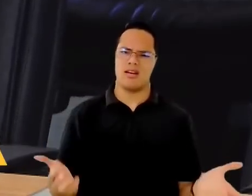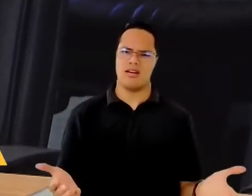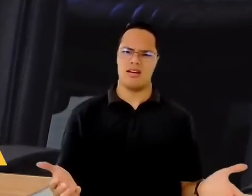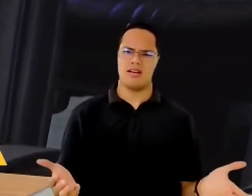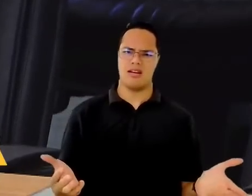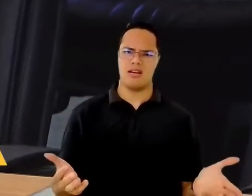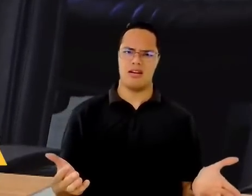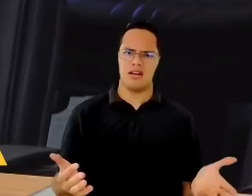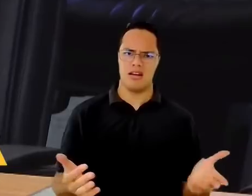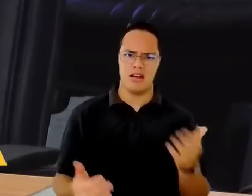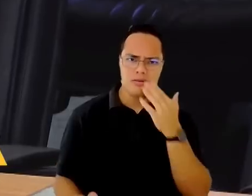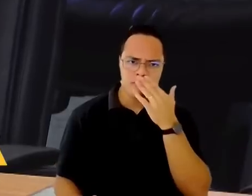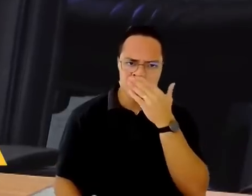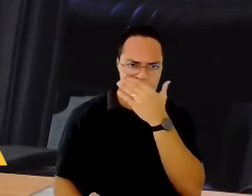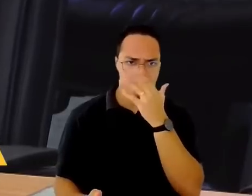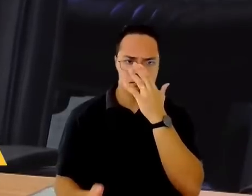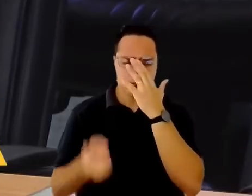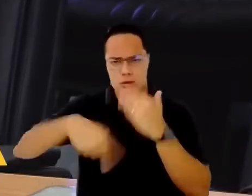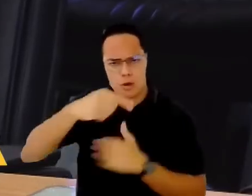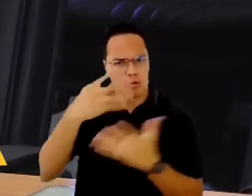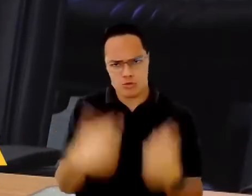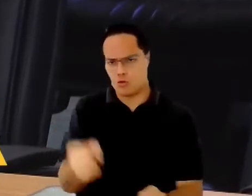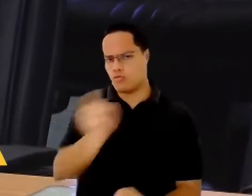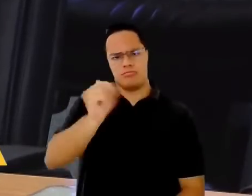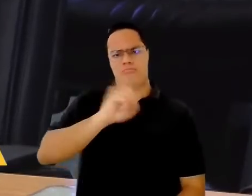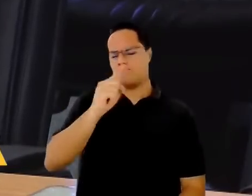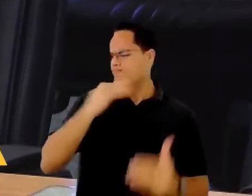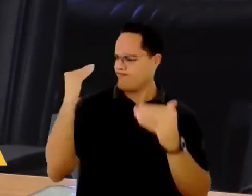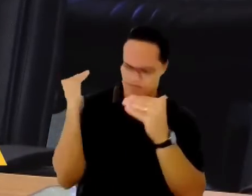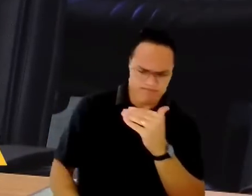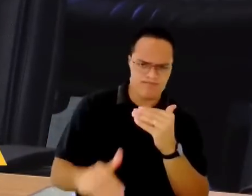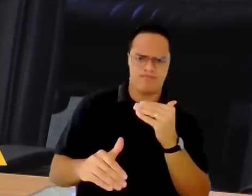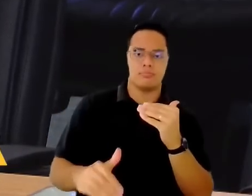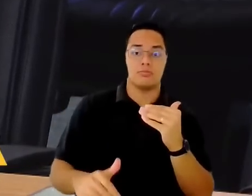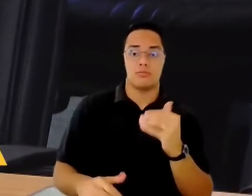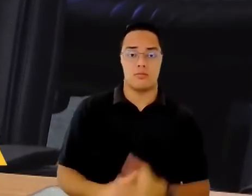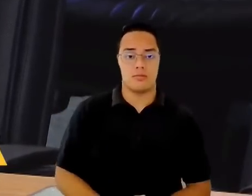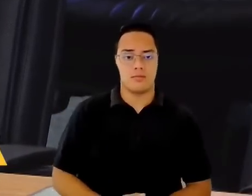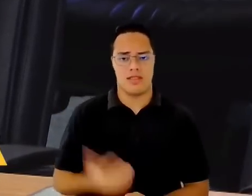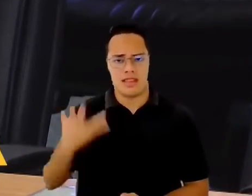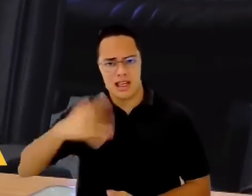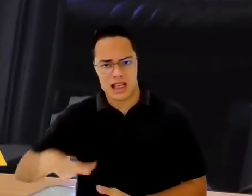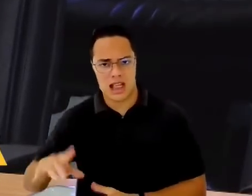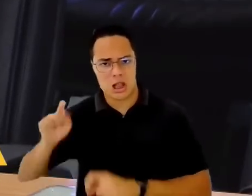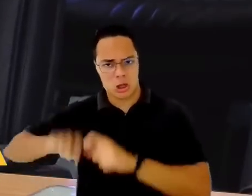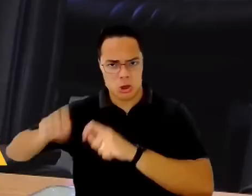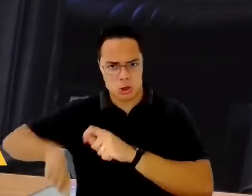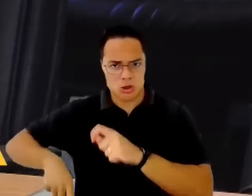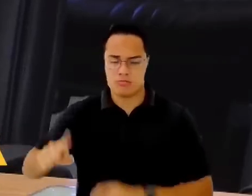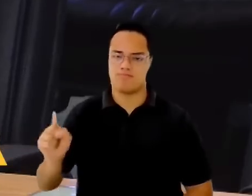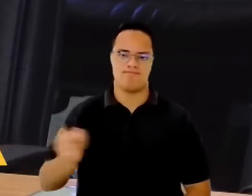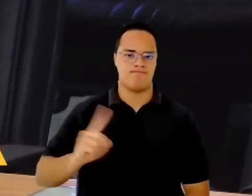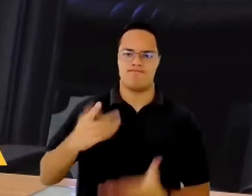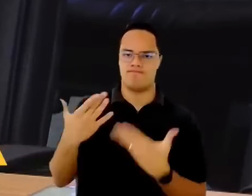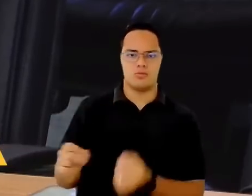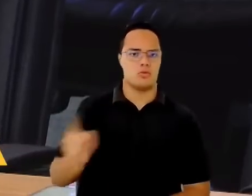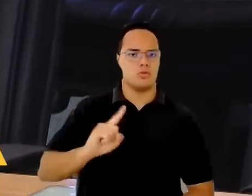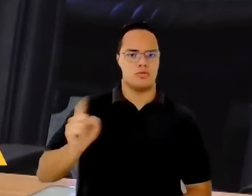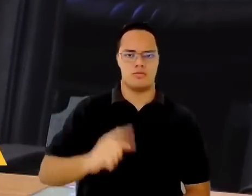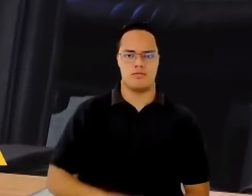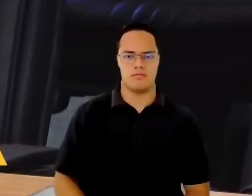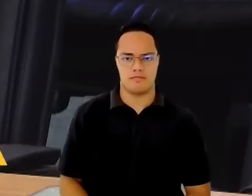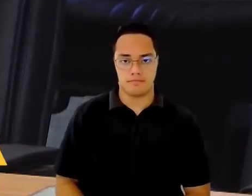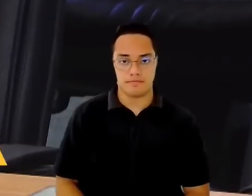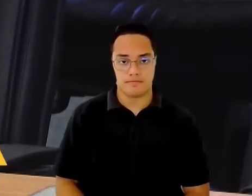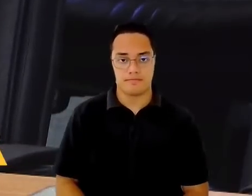Não podemos aceitar a sexualização da criança nós não podemos aceitar um outro ponto que eu quero